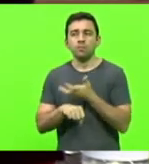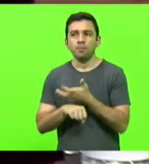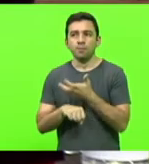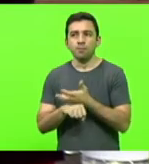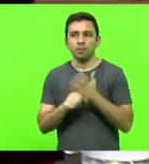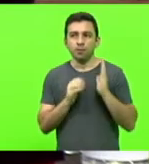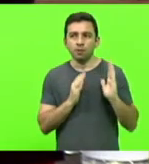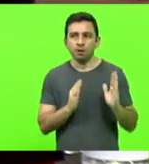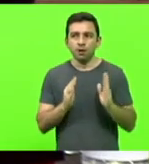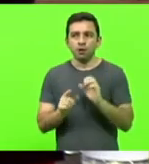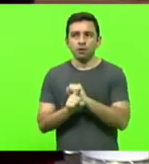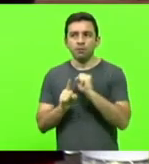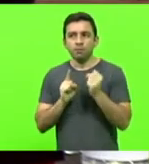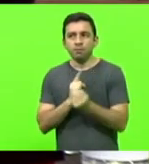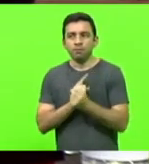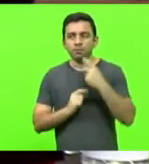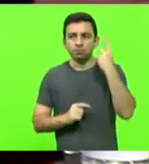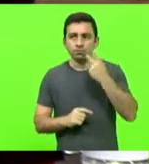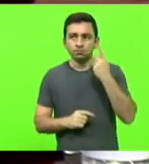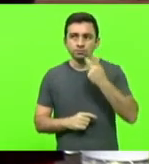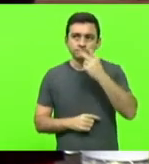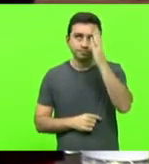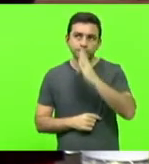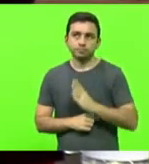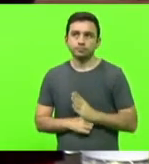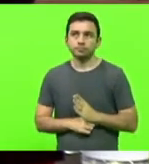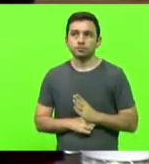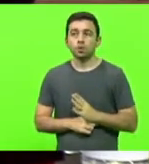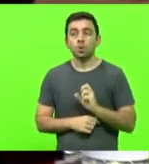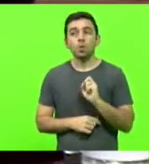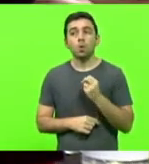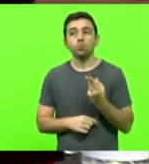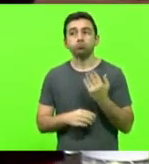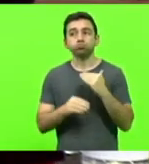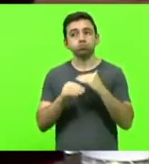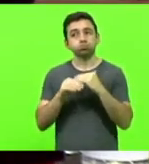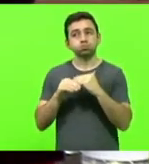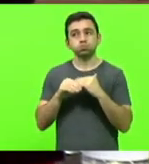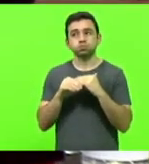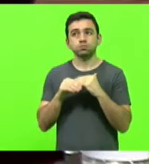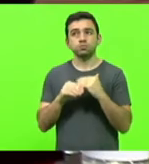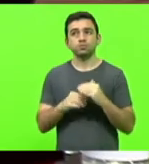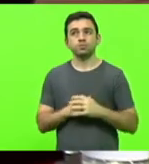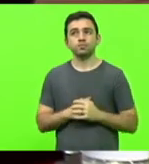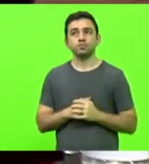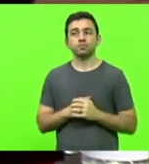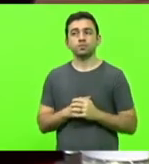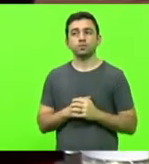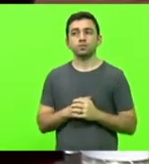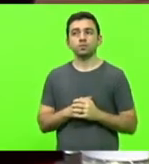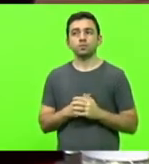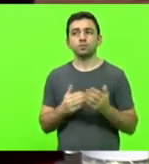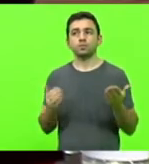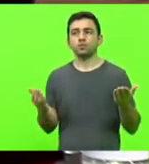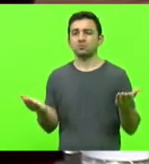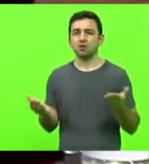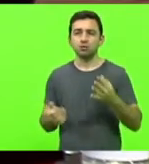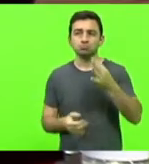Organização Social e Política Brasileira, ou equivalente. O que nós temos